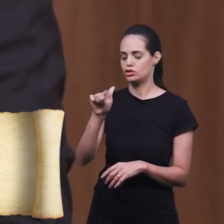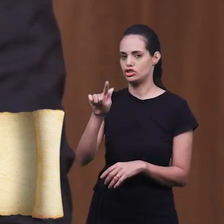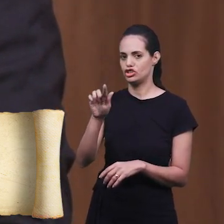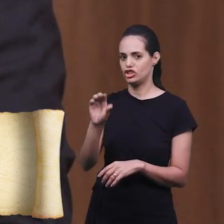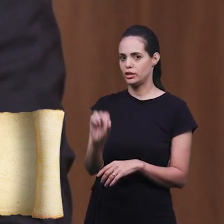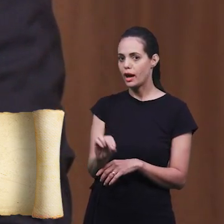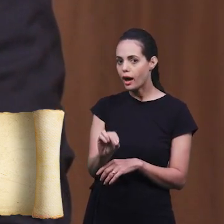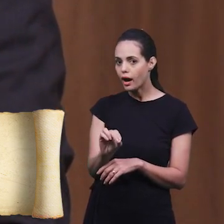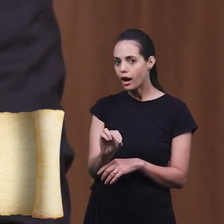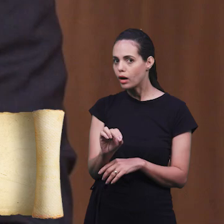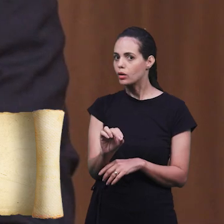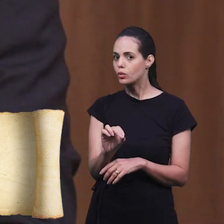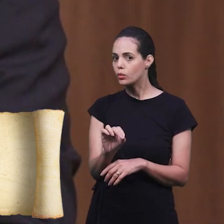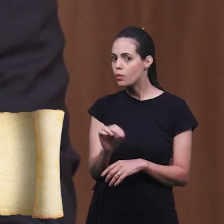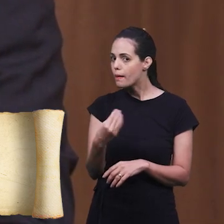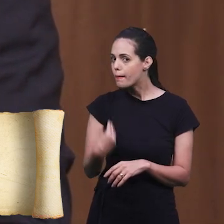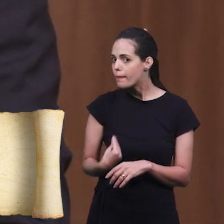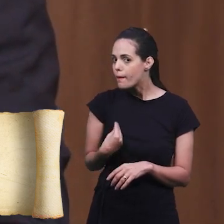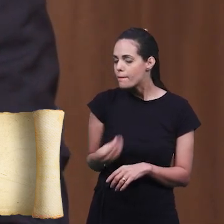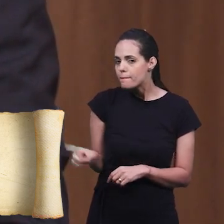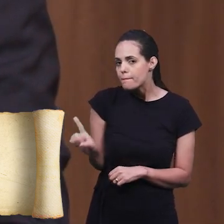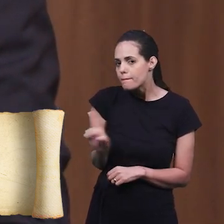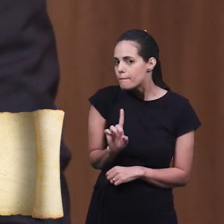aqui que não